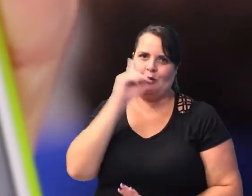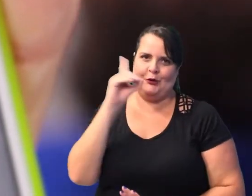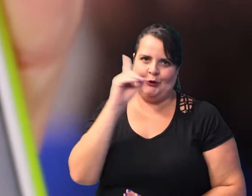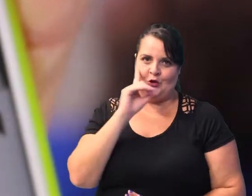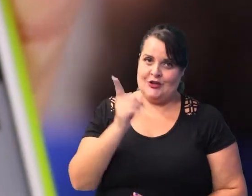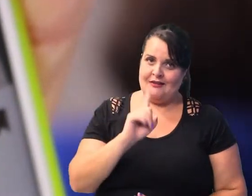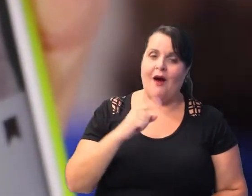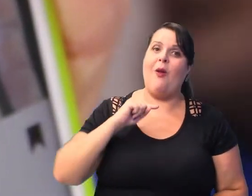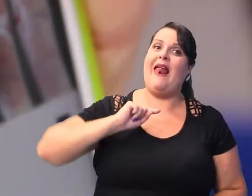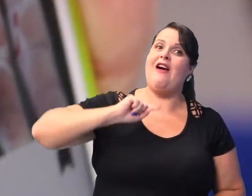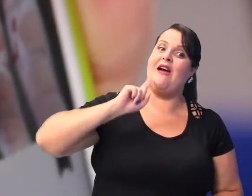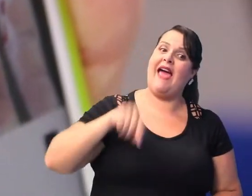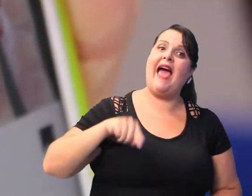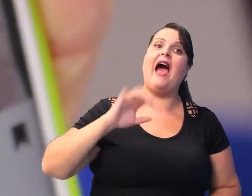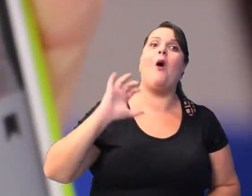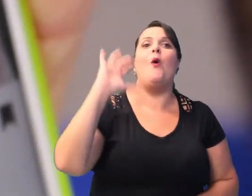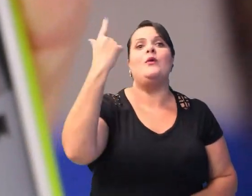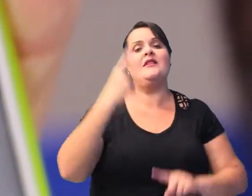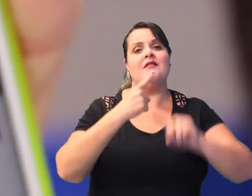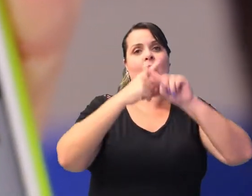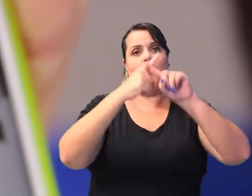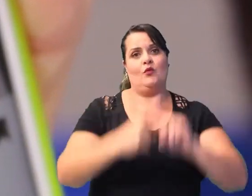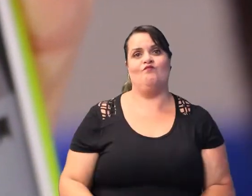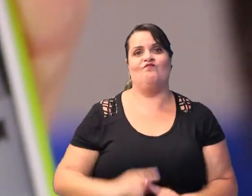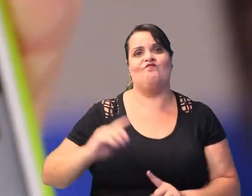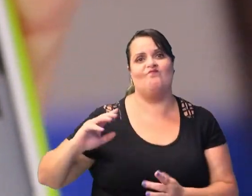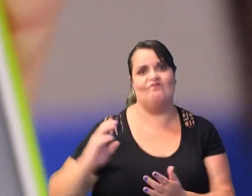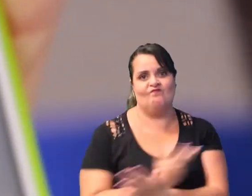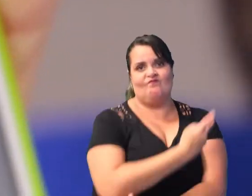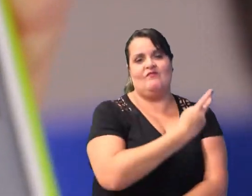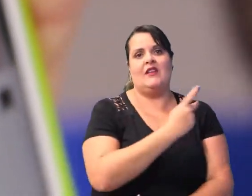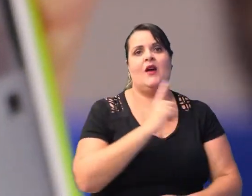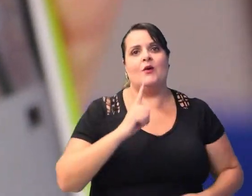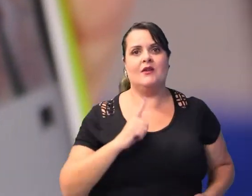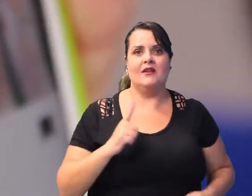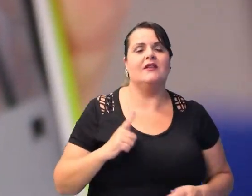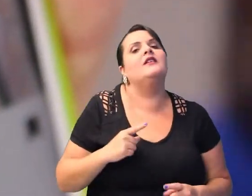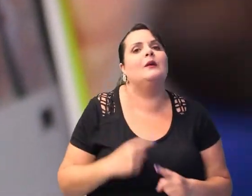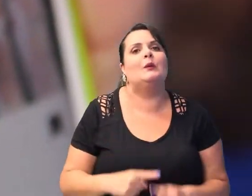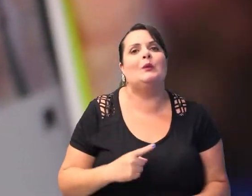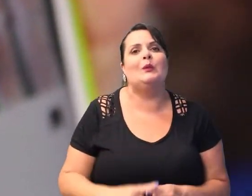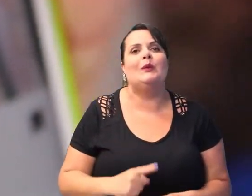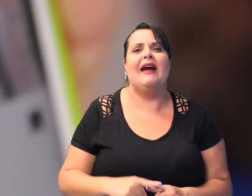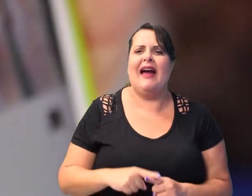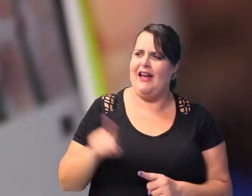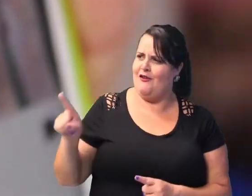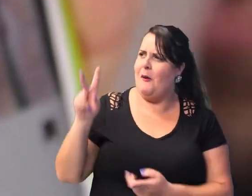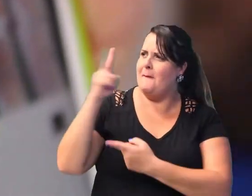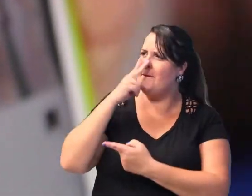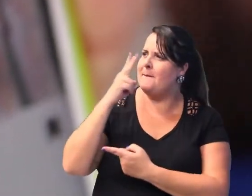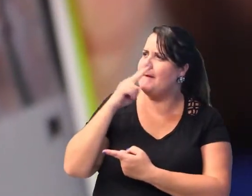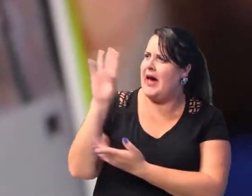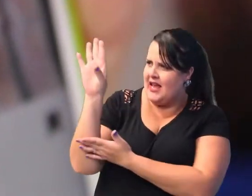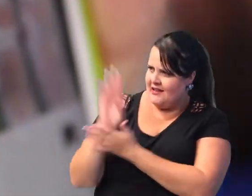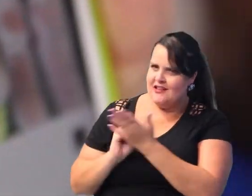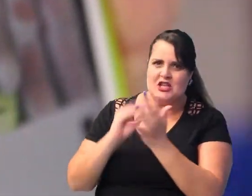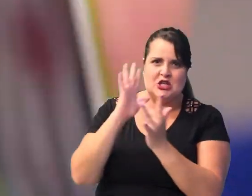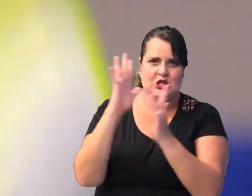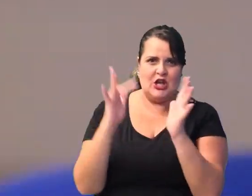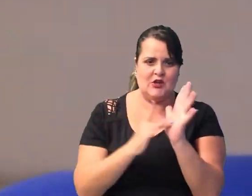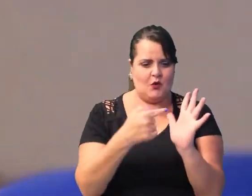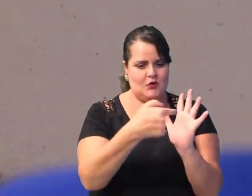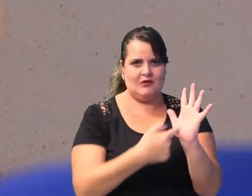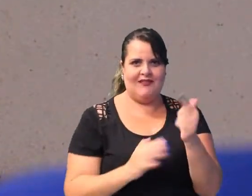belo campeonato nunca provaram sua regra eu achei que fosse tipo passe com a mão de jesus com a escrava cruza